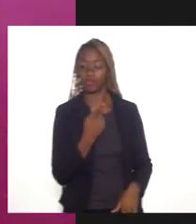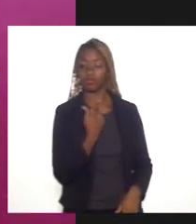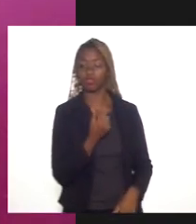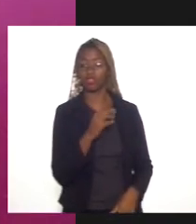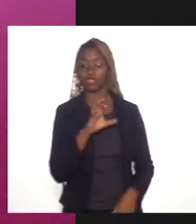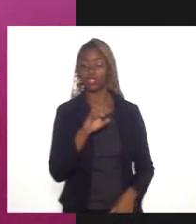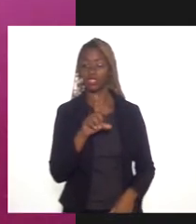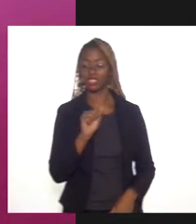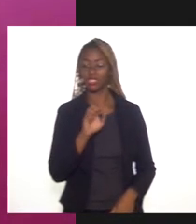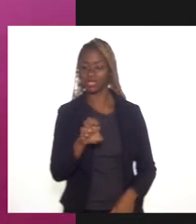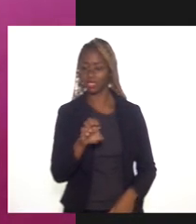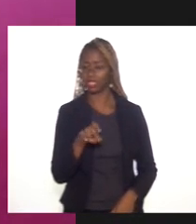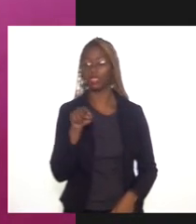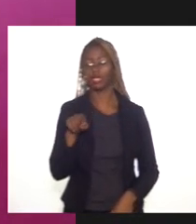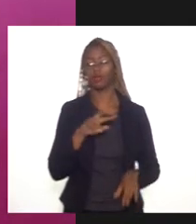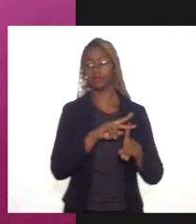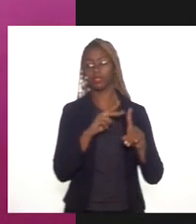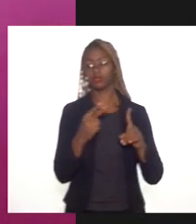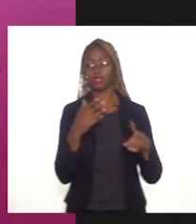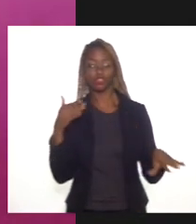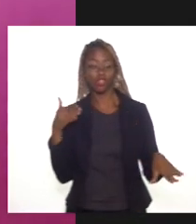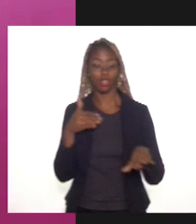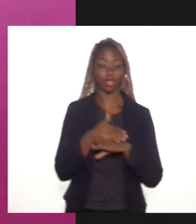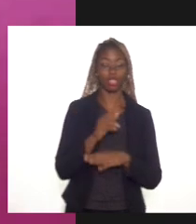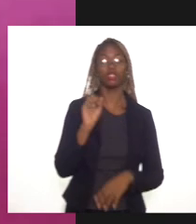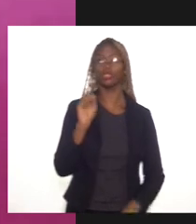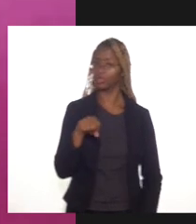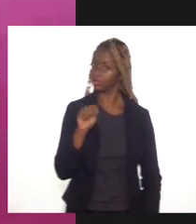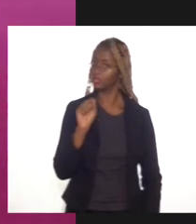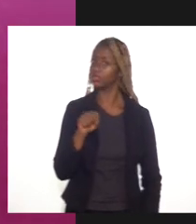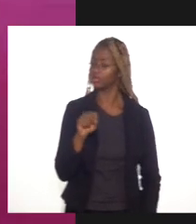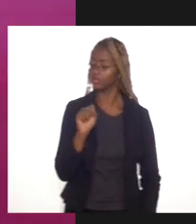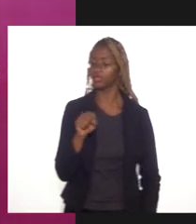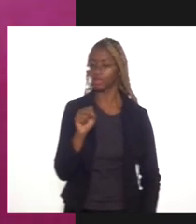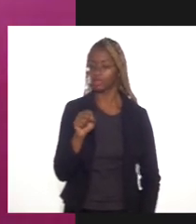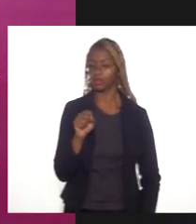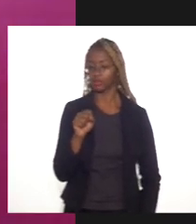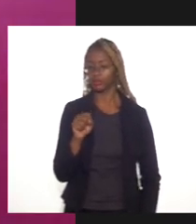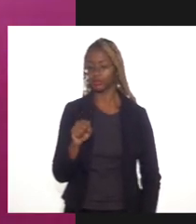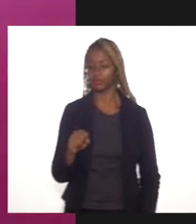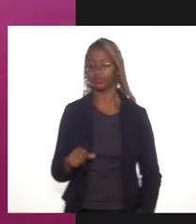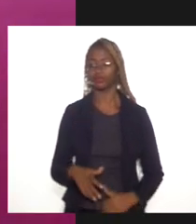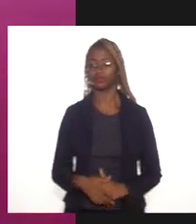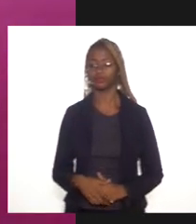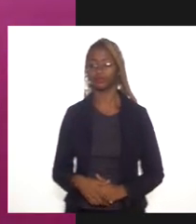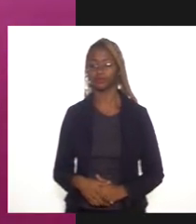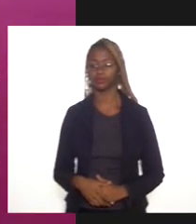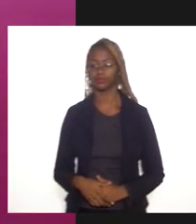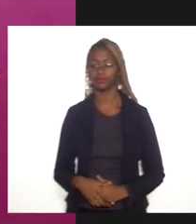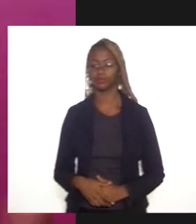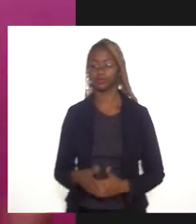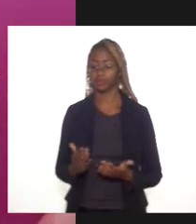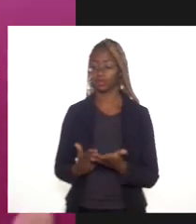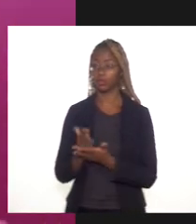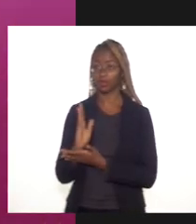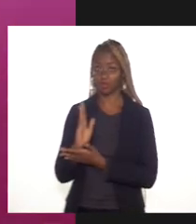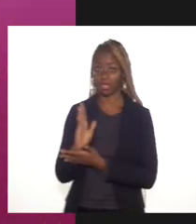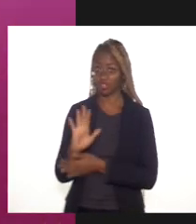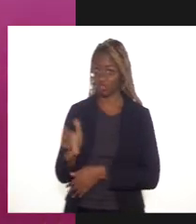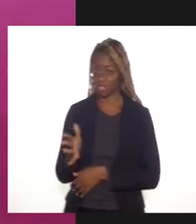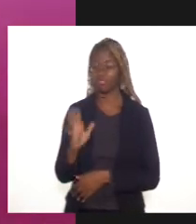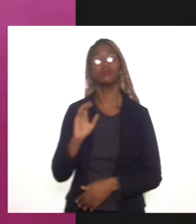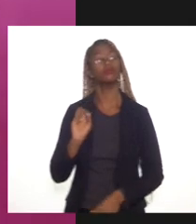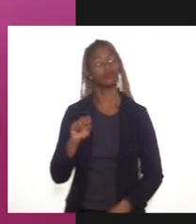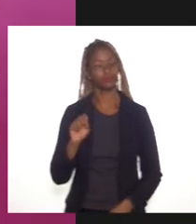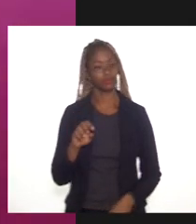É uma perspectiva de entrada, é uma perspectiva de entrada do leilão da CEDAI. Foi aprovado? Foi aprovado.